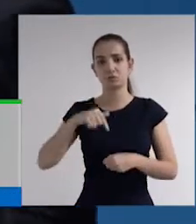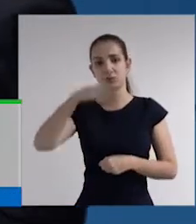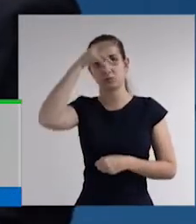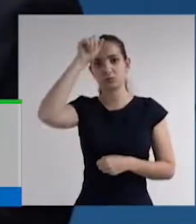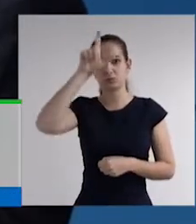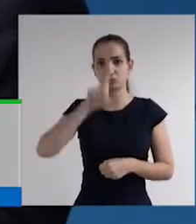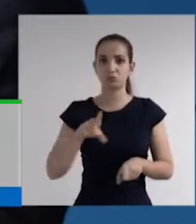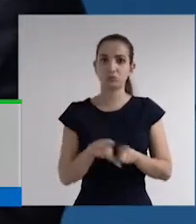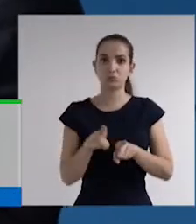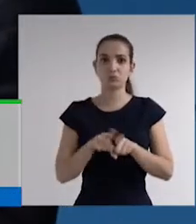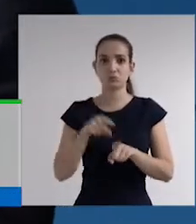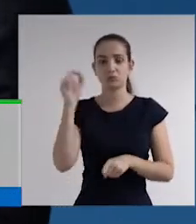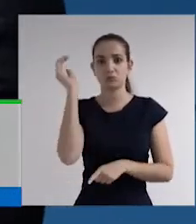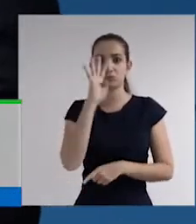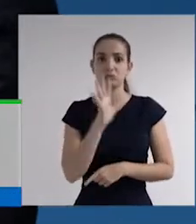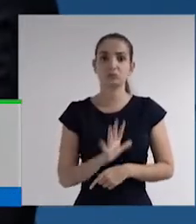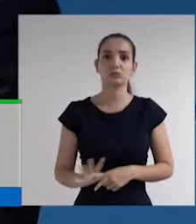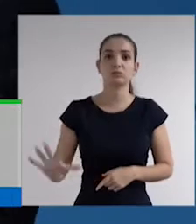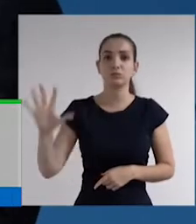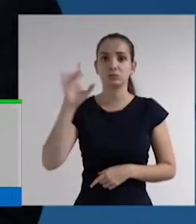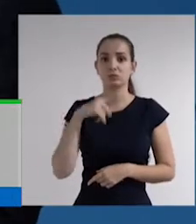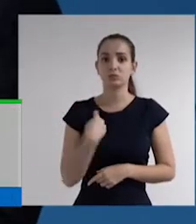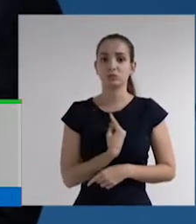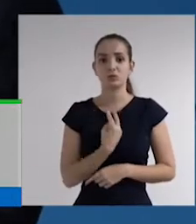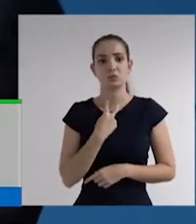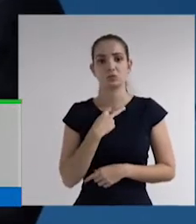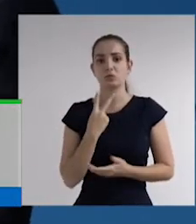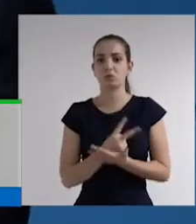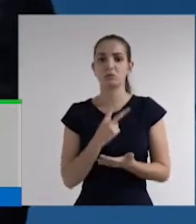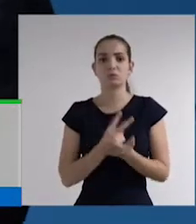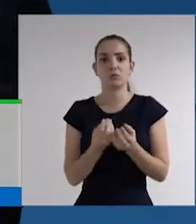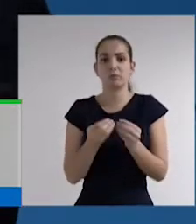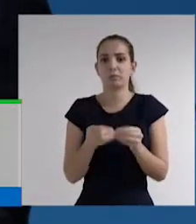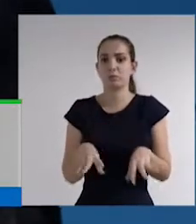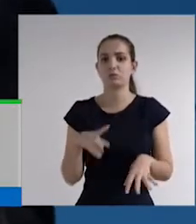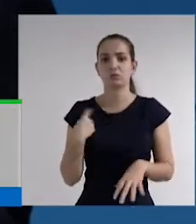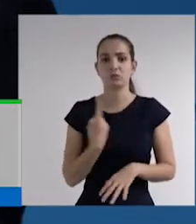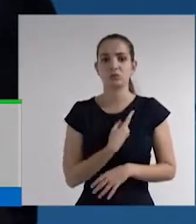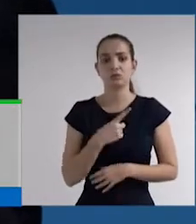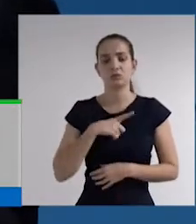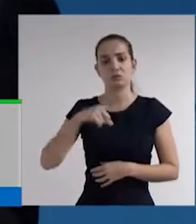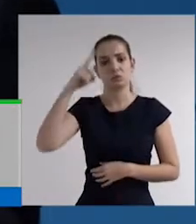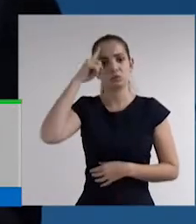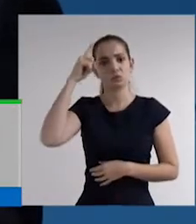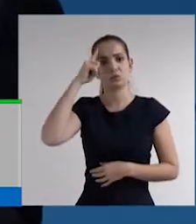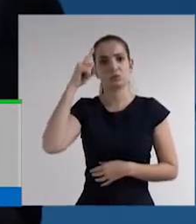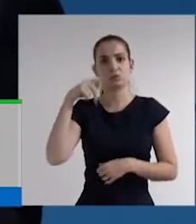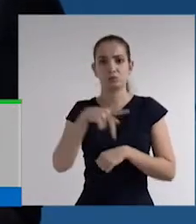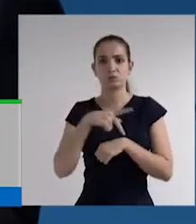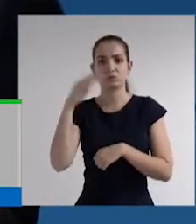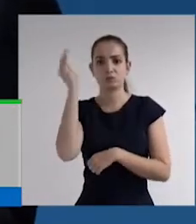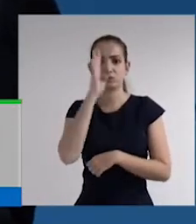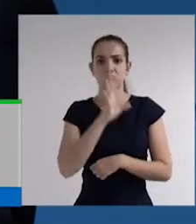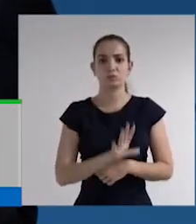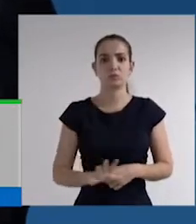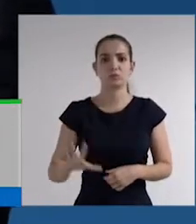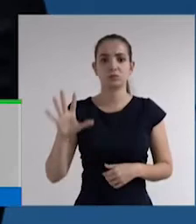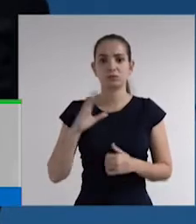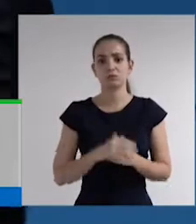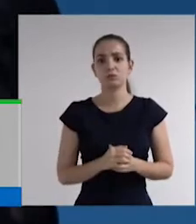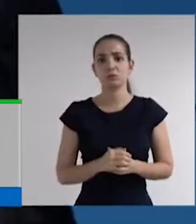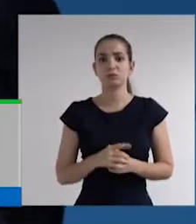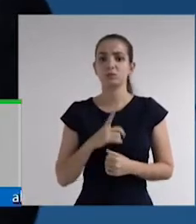e no Brasil. Nós não podemos continuar com o prejuízo que estamos tendo diariamente no nosso país. Assim, os